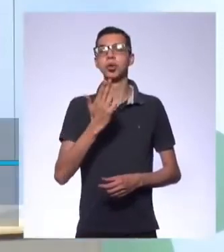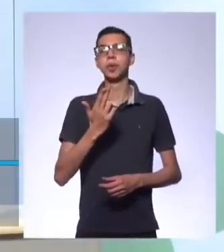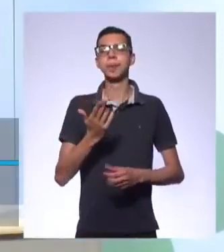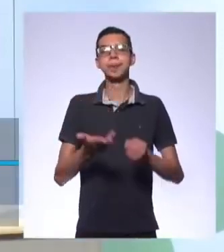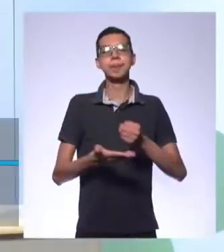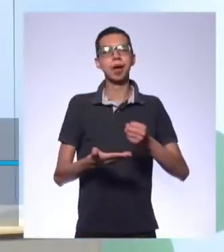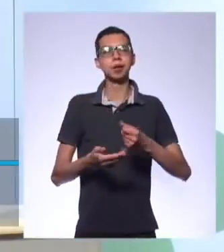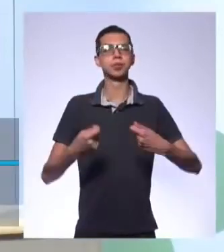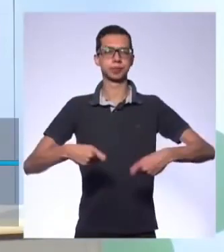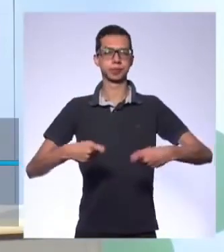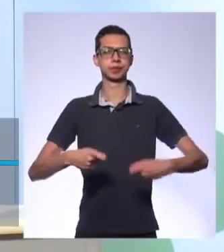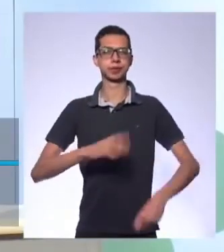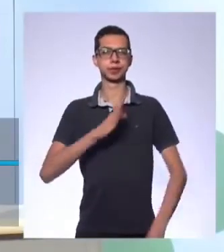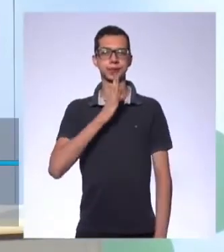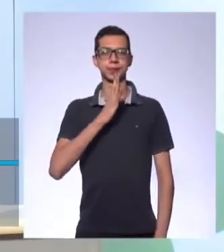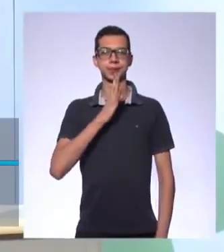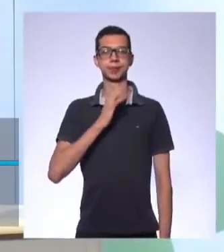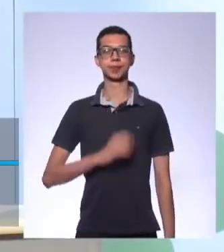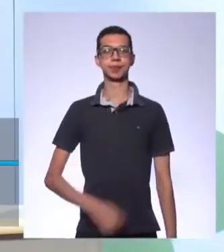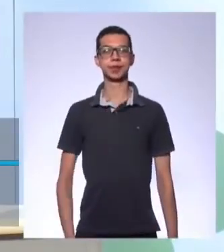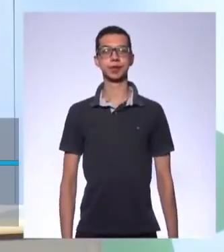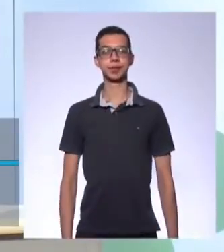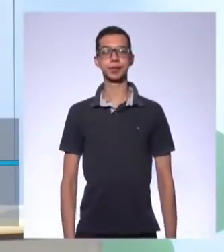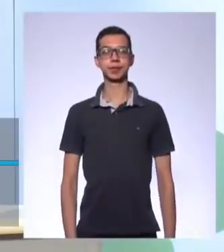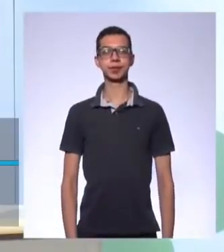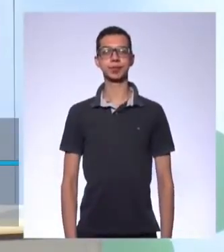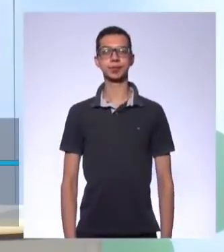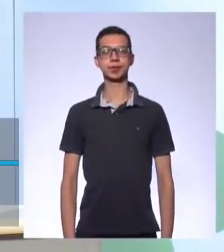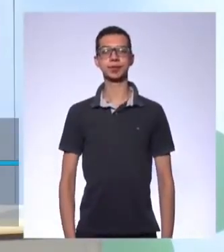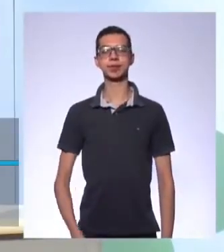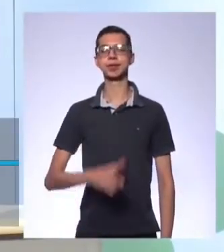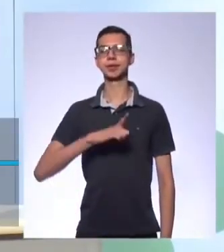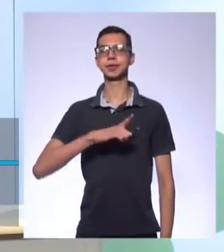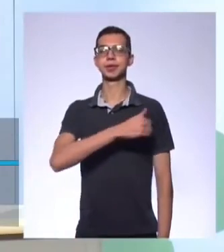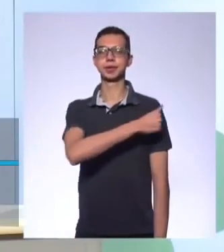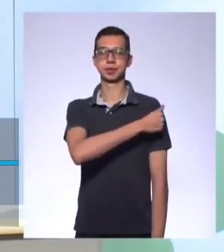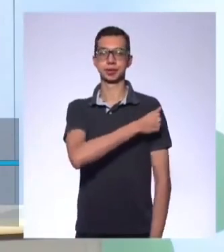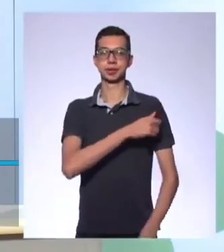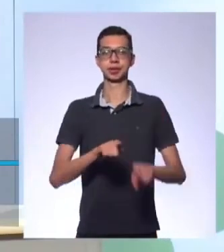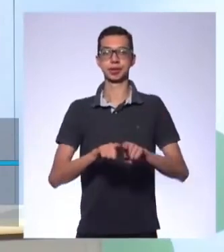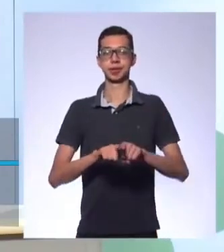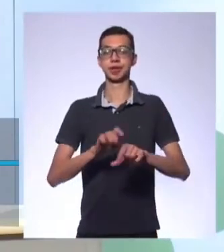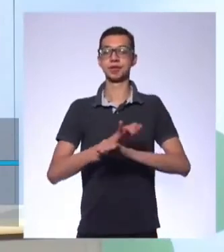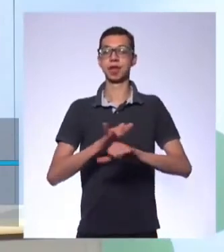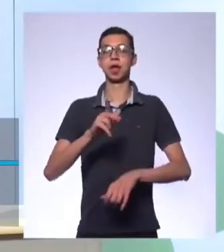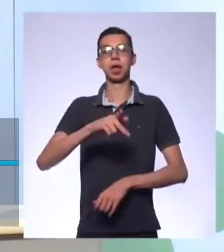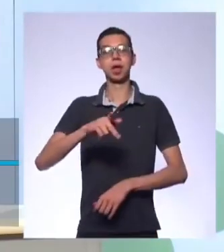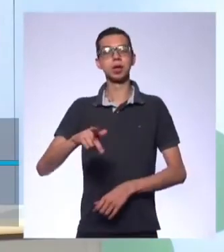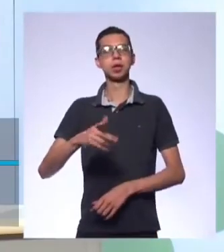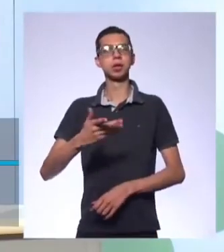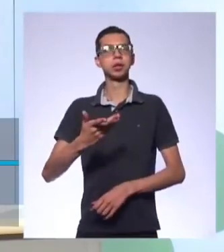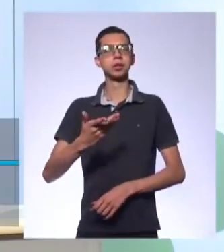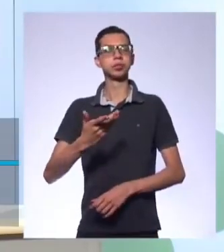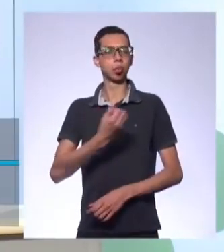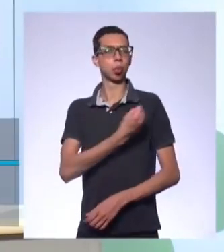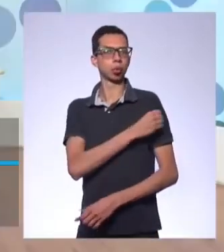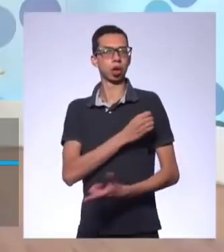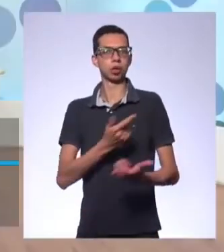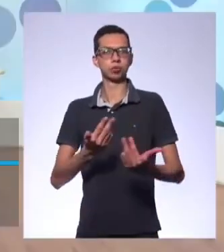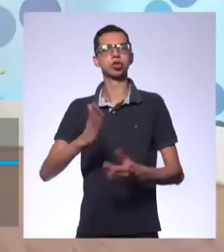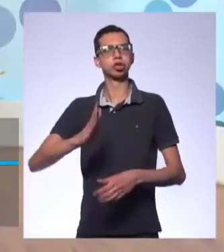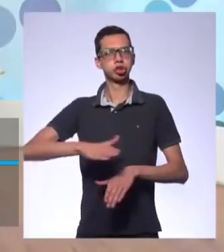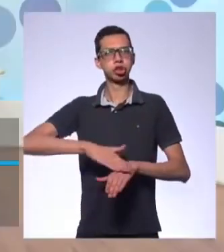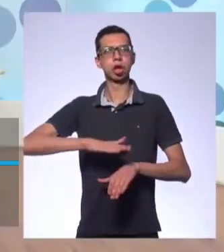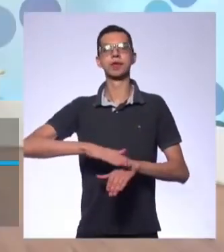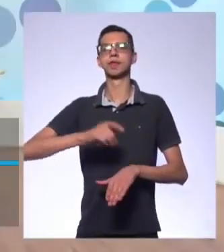lá do Fabiano Lozano que eles falaram: professor, a gente quer fazer o Macbeth. E eles estavam no oitavo e fizeram. Fizeram? Fizeram.